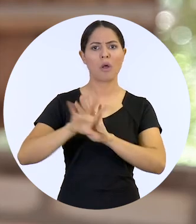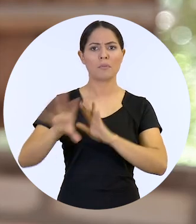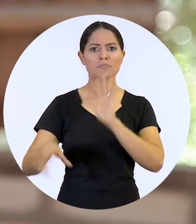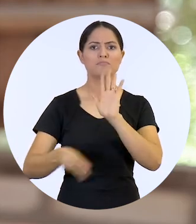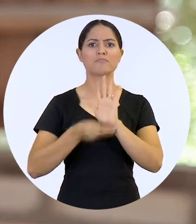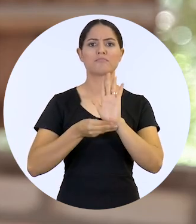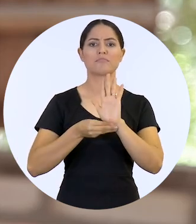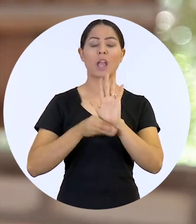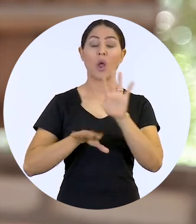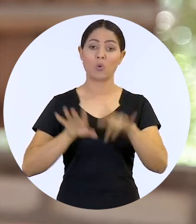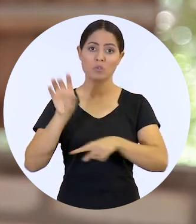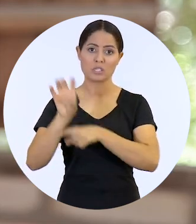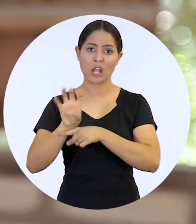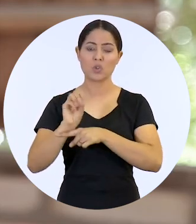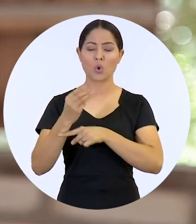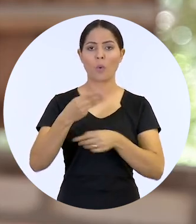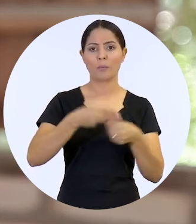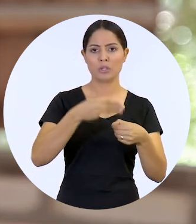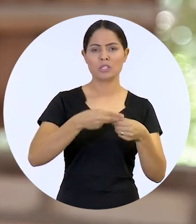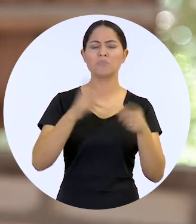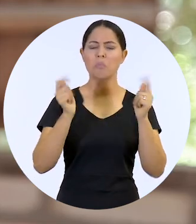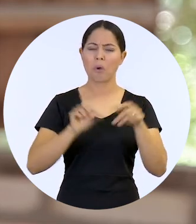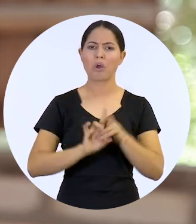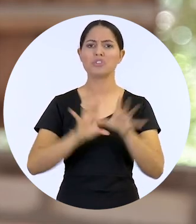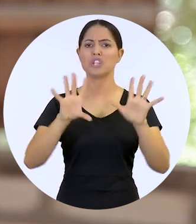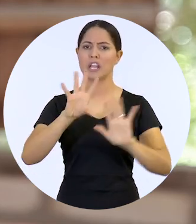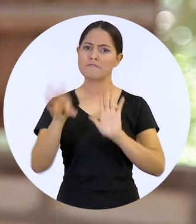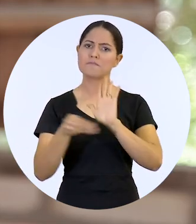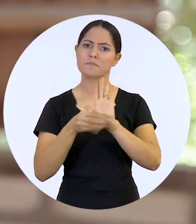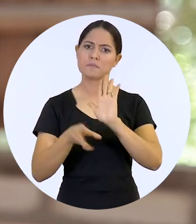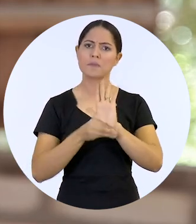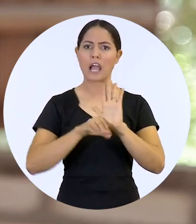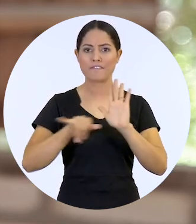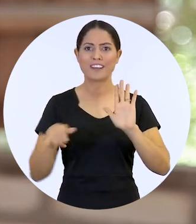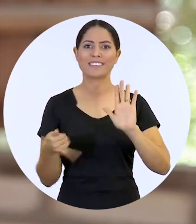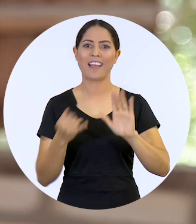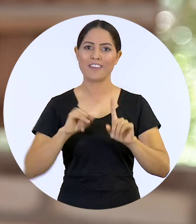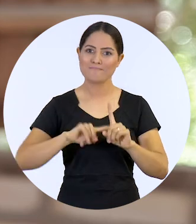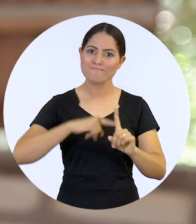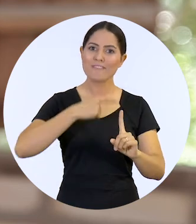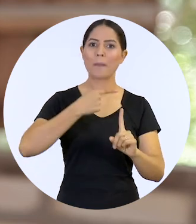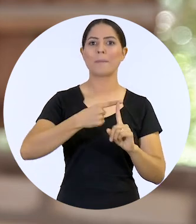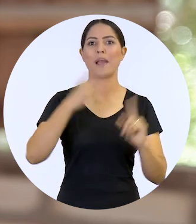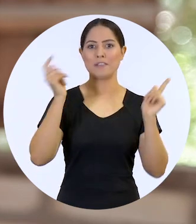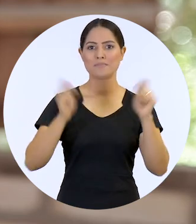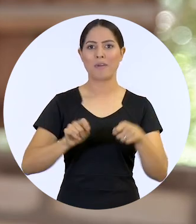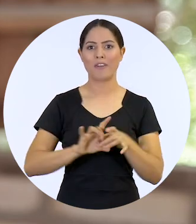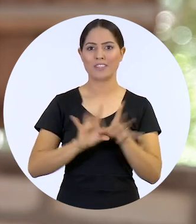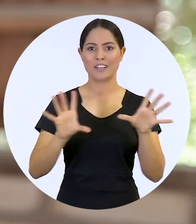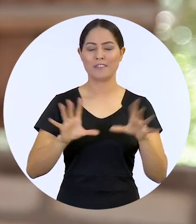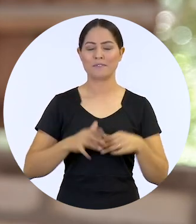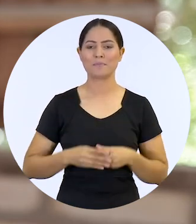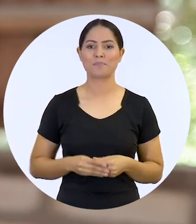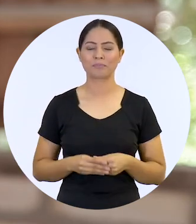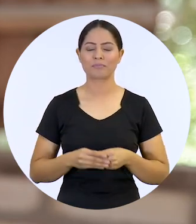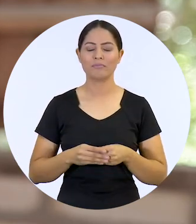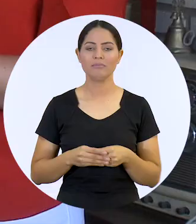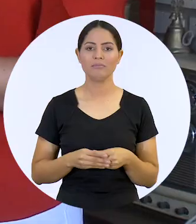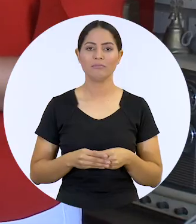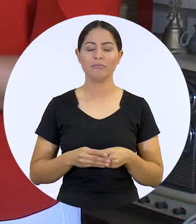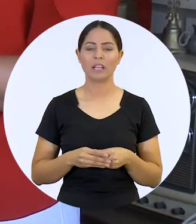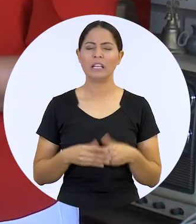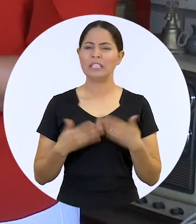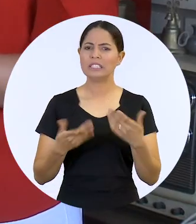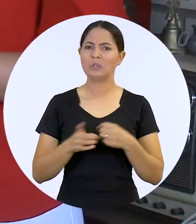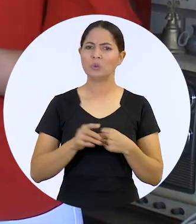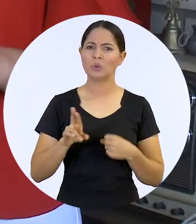leis de cunho estadual ou municipal, que pode dar alguma vantagem a mais, além dessas básicas que já são garantidas. E, doutor